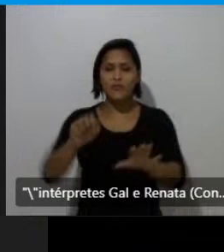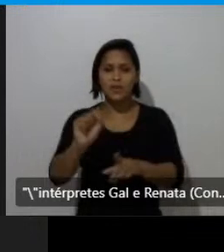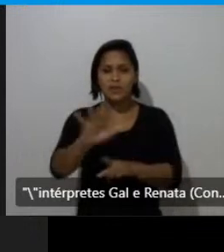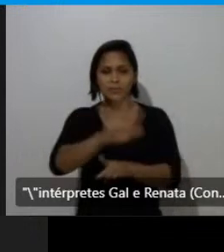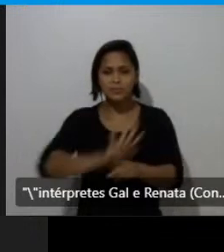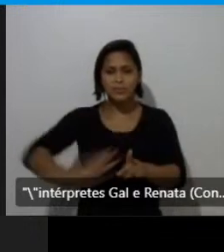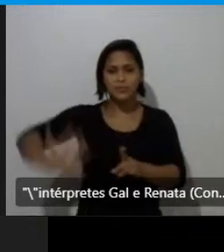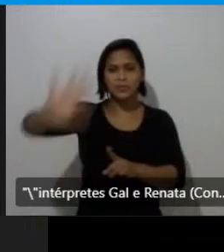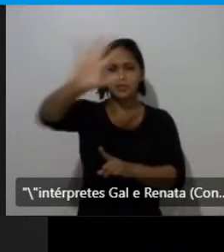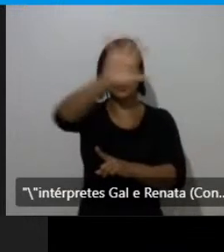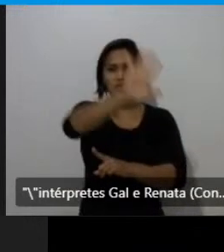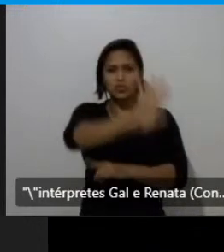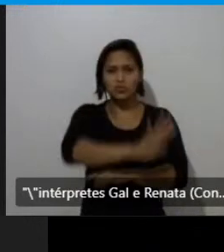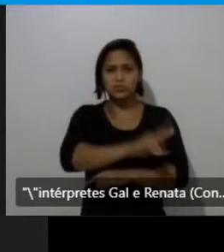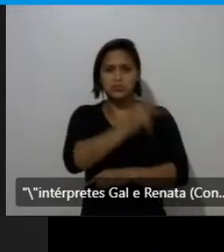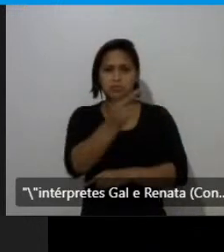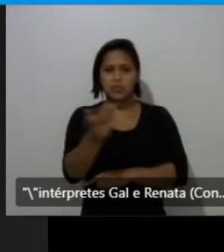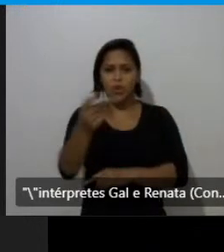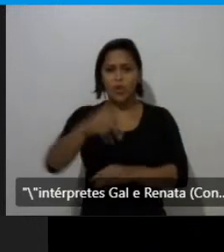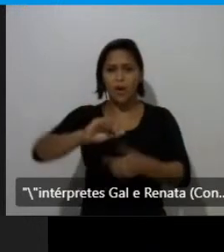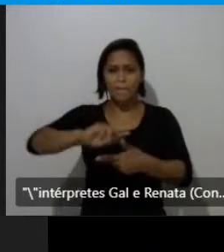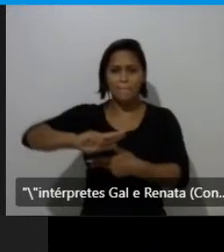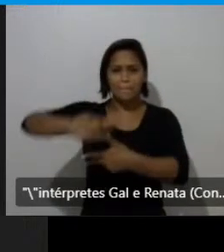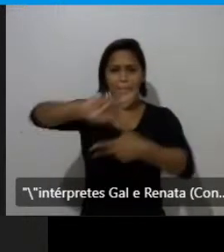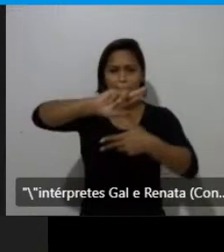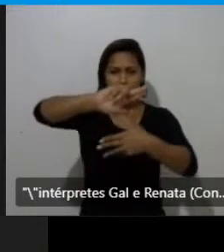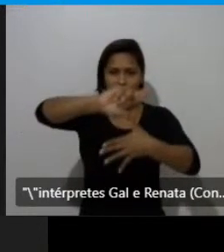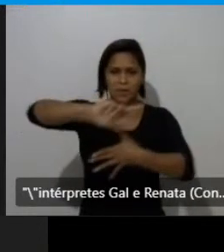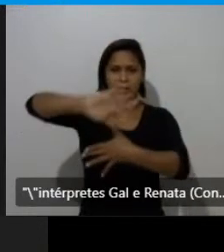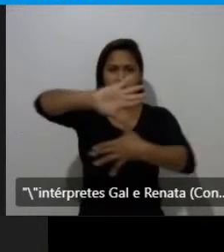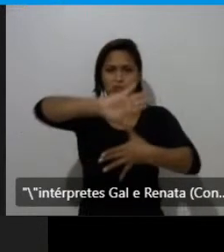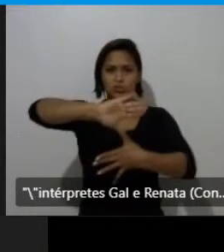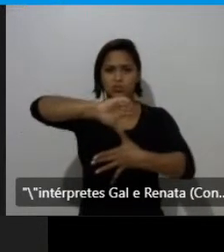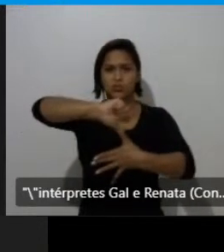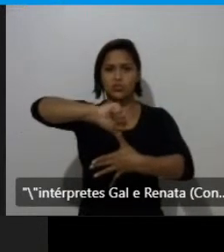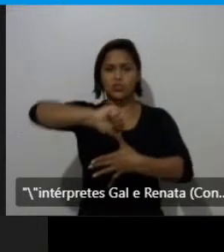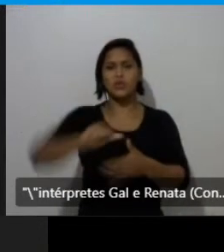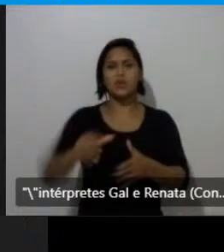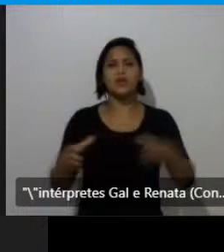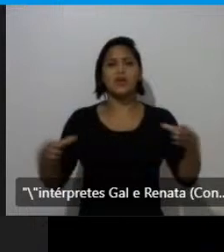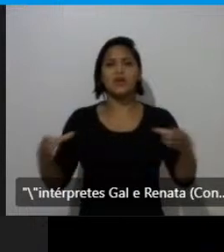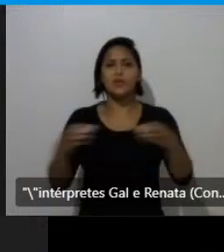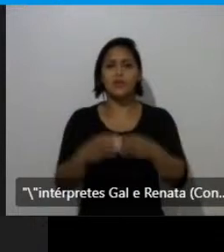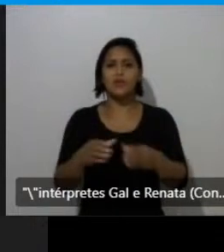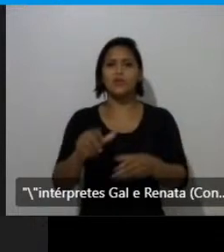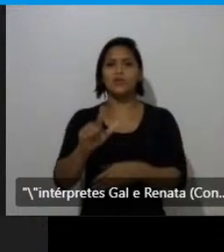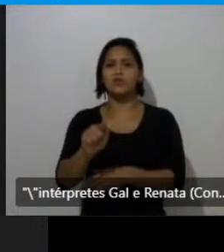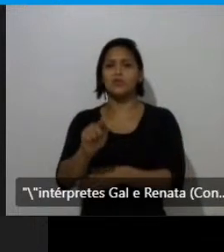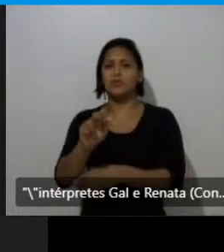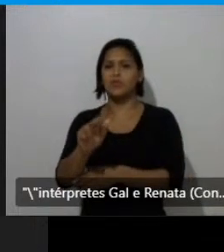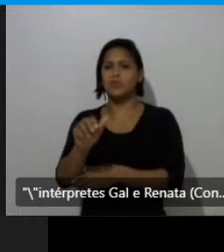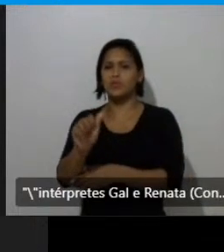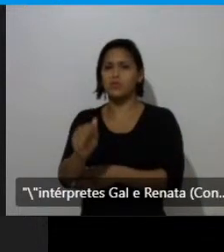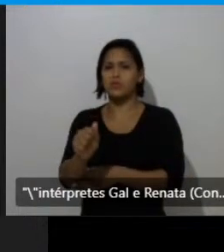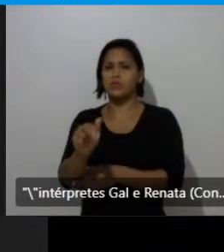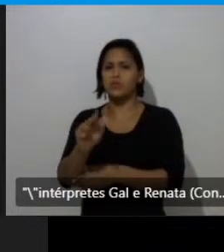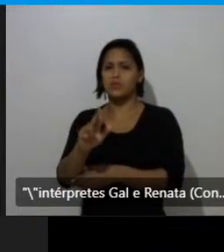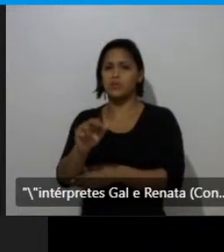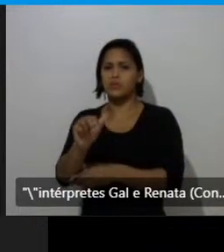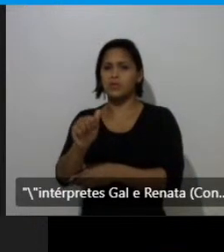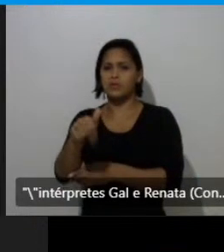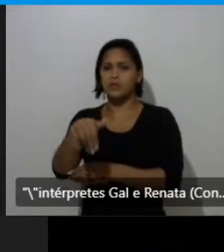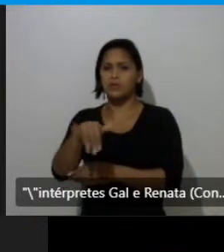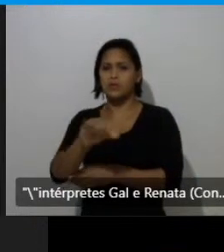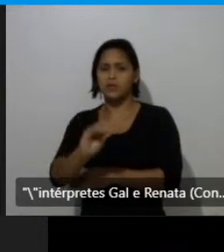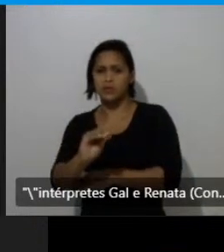vai pegar todo o Cone Sul da América do Sul, que é a Comissão Guarani-Urupá. Aqui em Ubatuba,